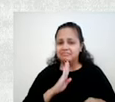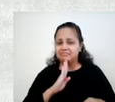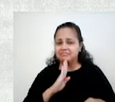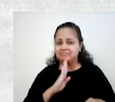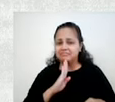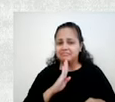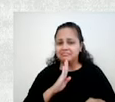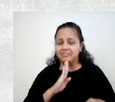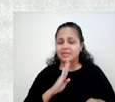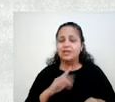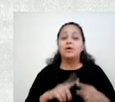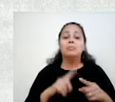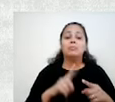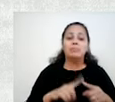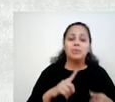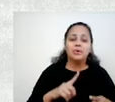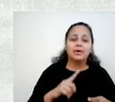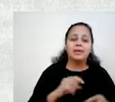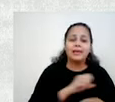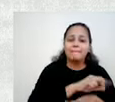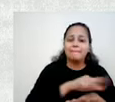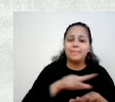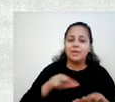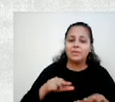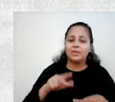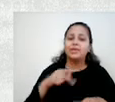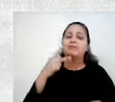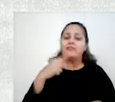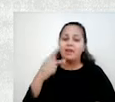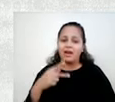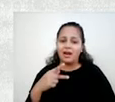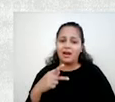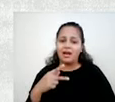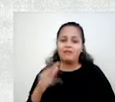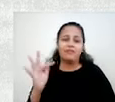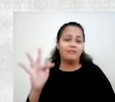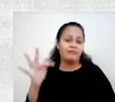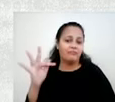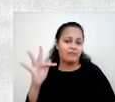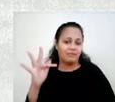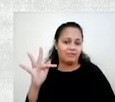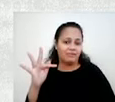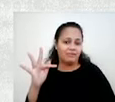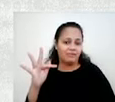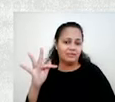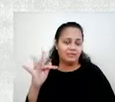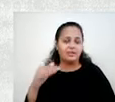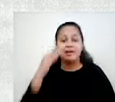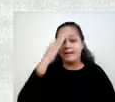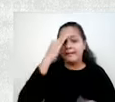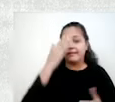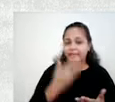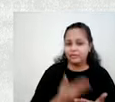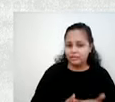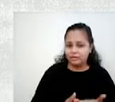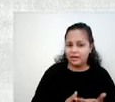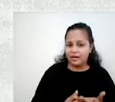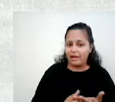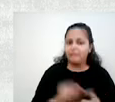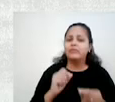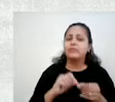invasores falava francês. Os cristãos europeus acreditavam que suas razões eram